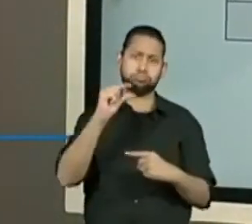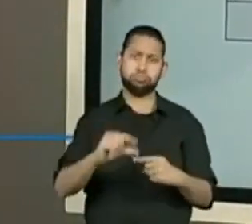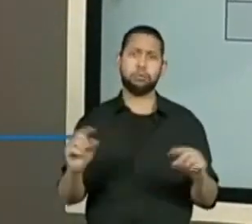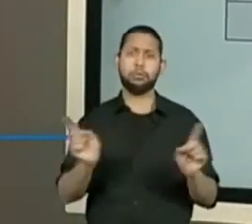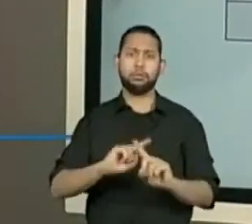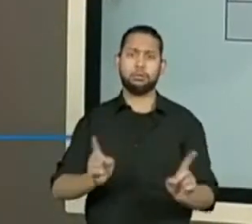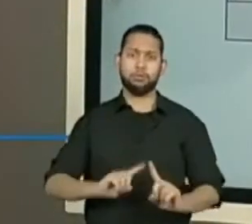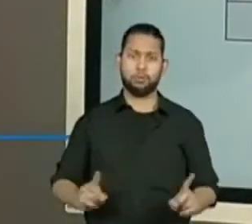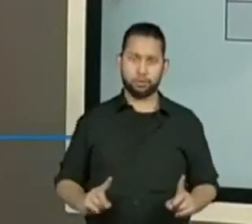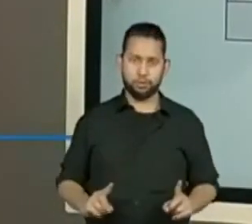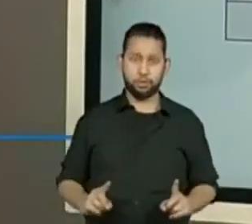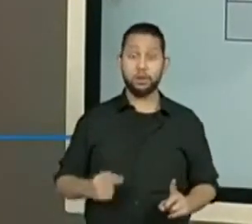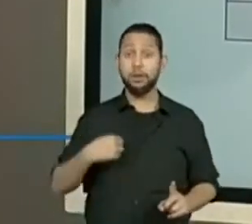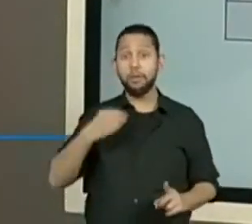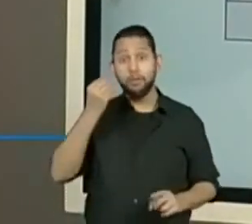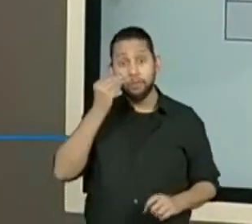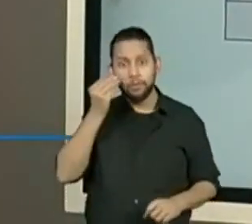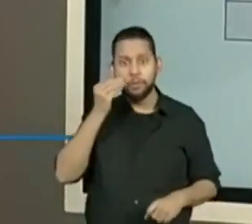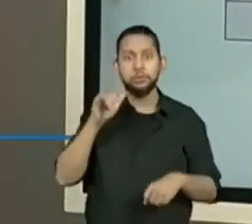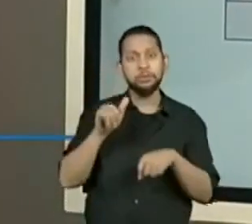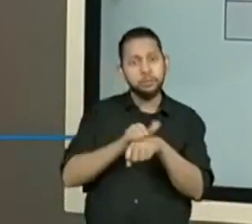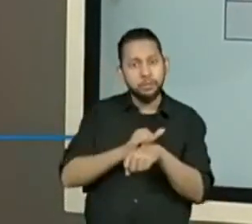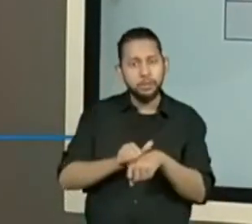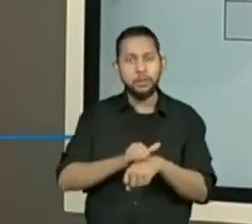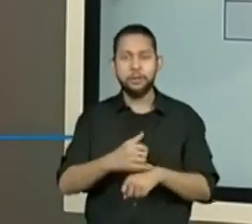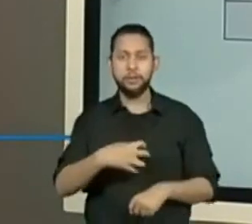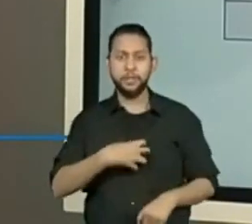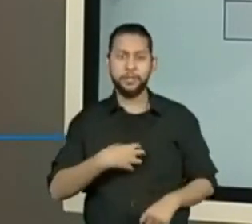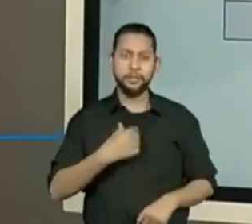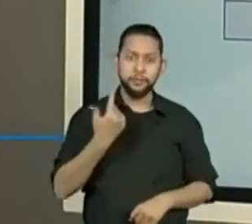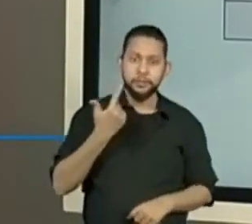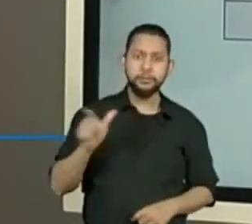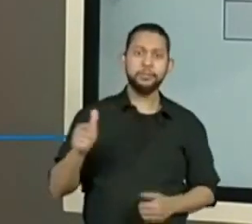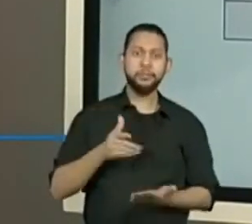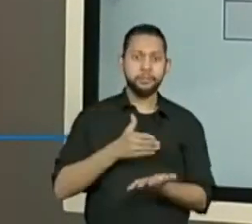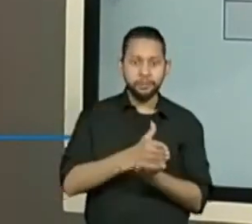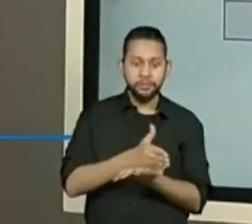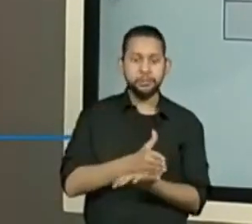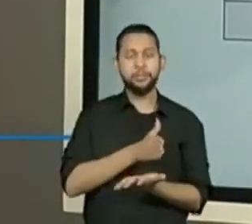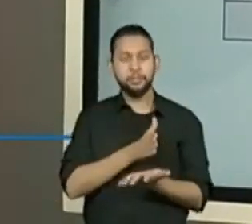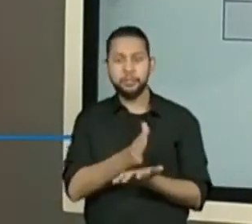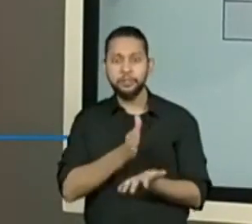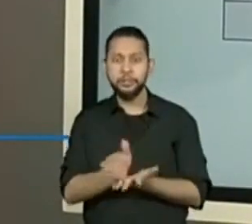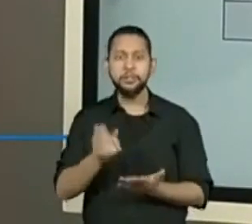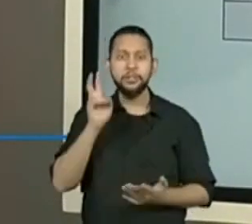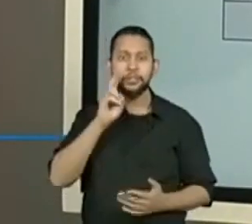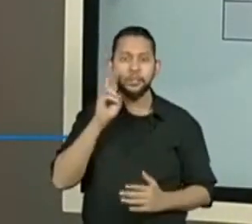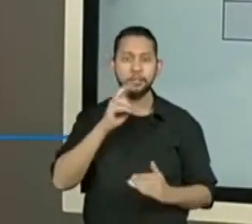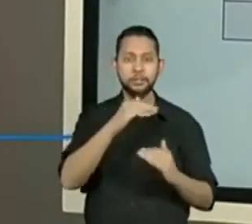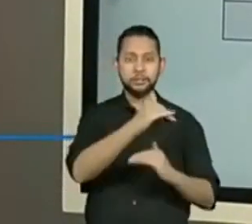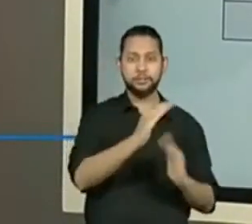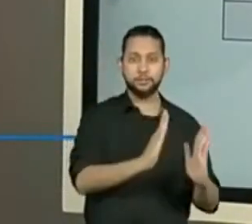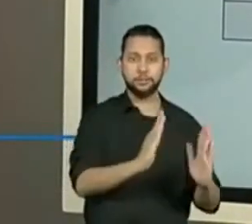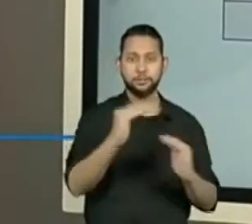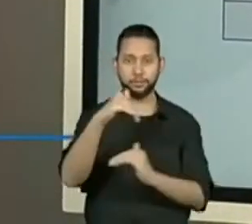né a chave de divisão eu vou fazer de um jeito diferente que são aquelas caixinhas então para